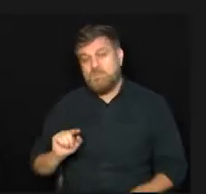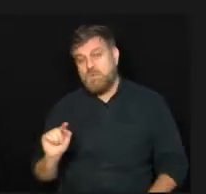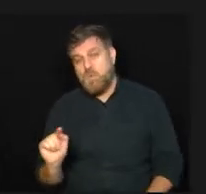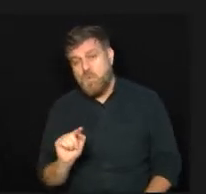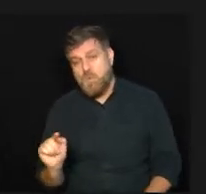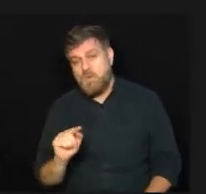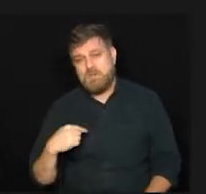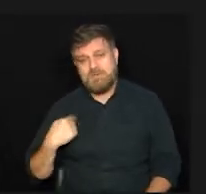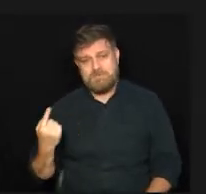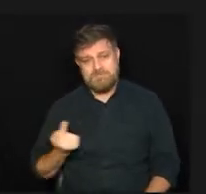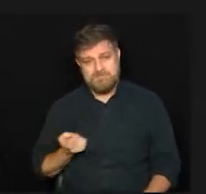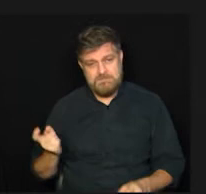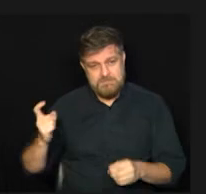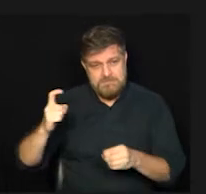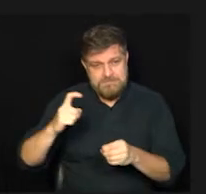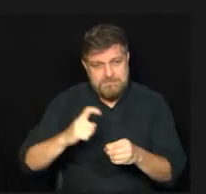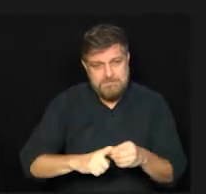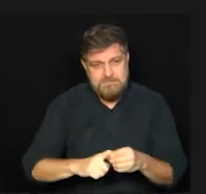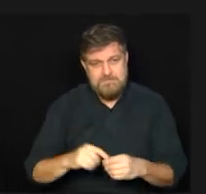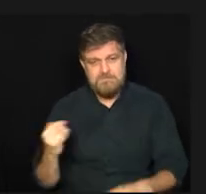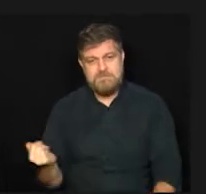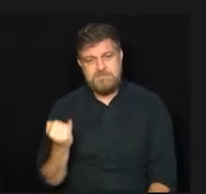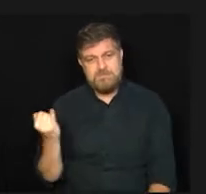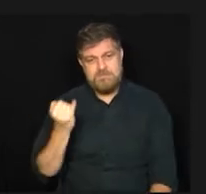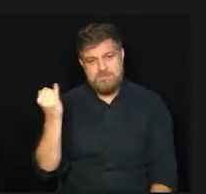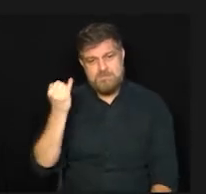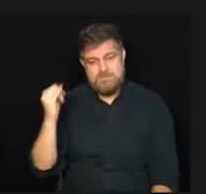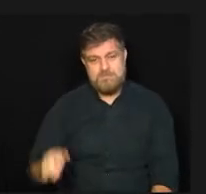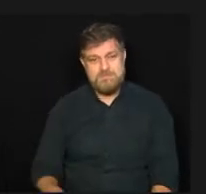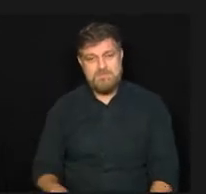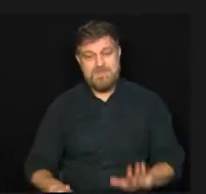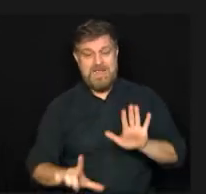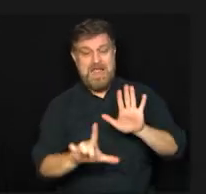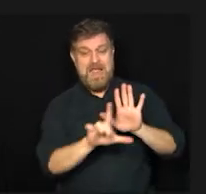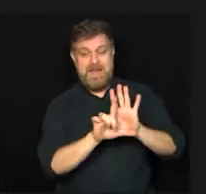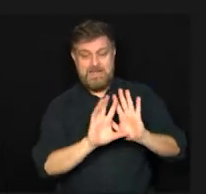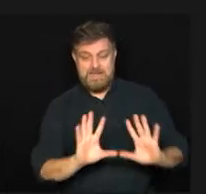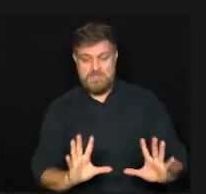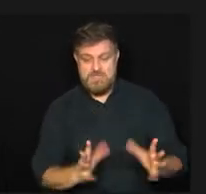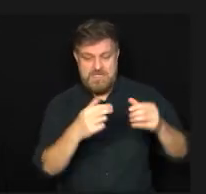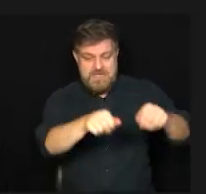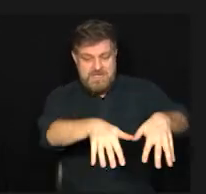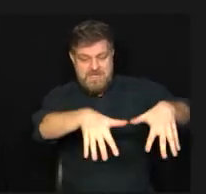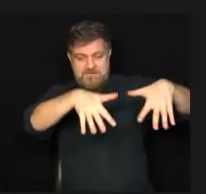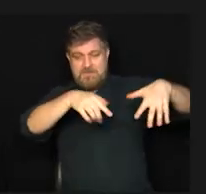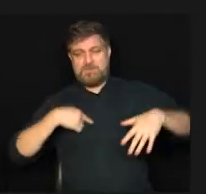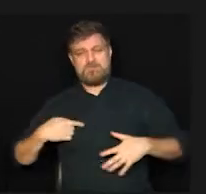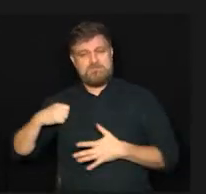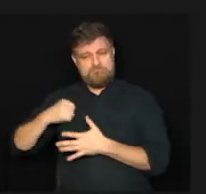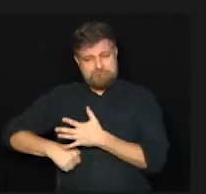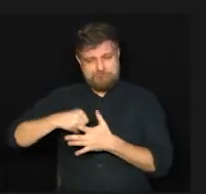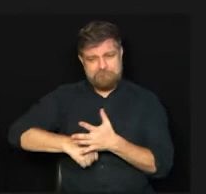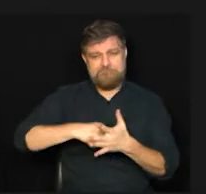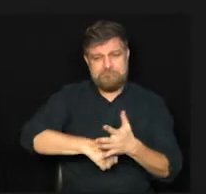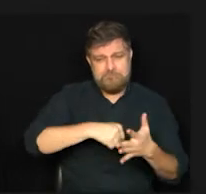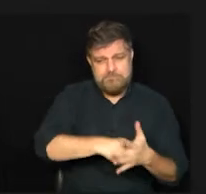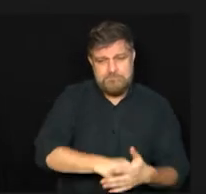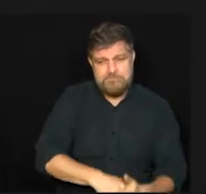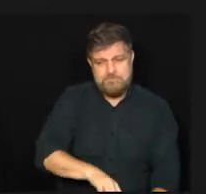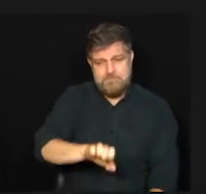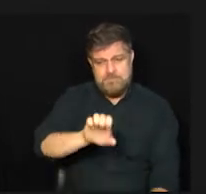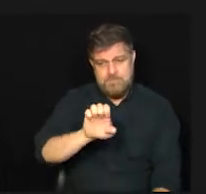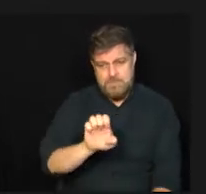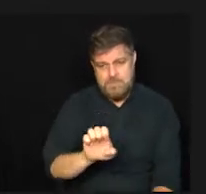para a retomada, que é um ponto muito importante, que é sobre a lei de eventos também, né? Que a gente vem batalhando há bastante tempo para